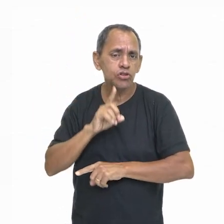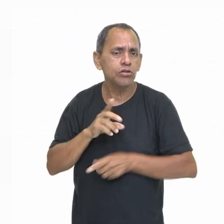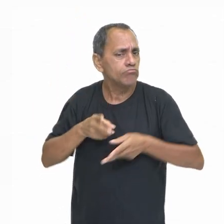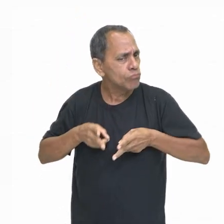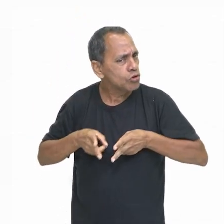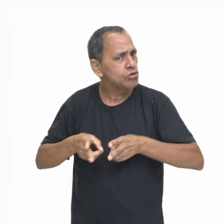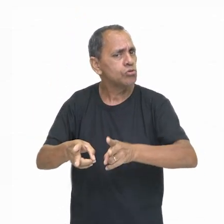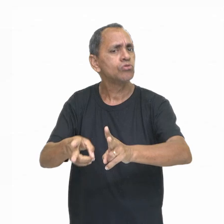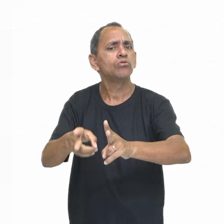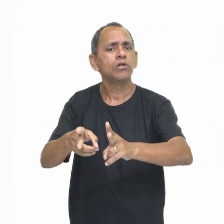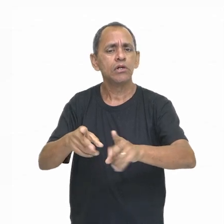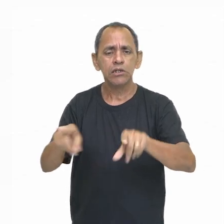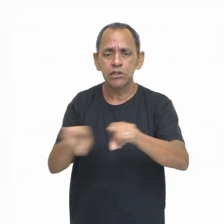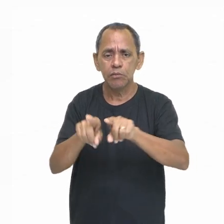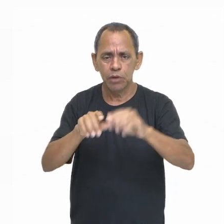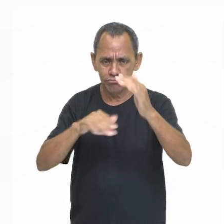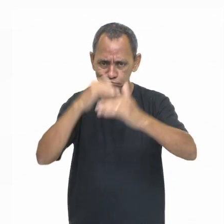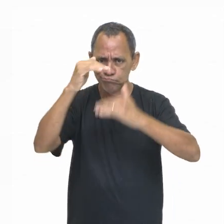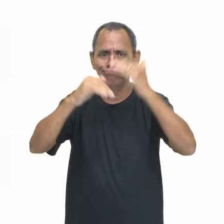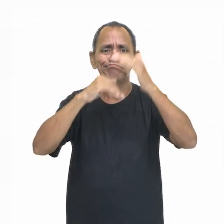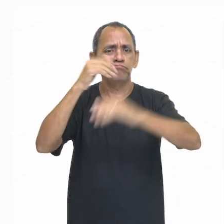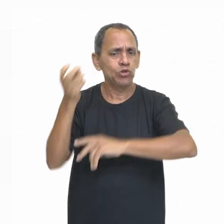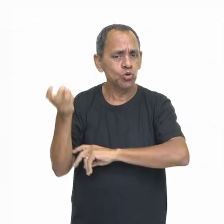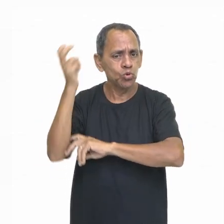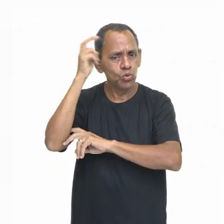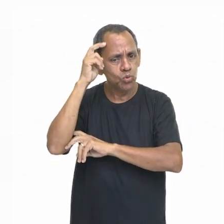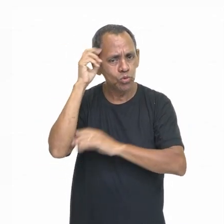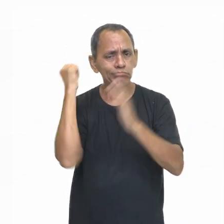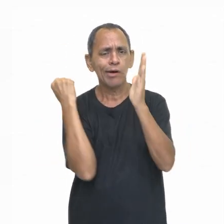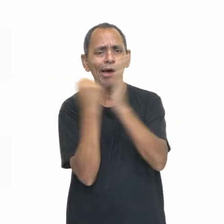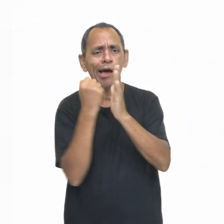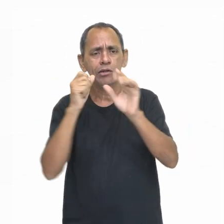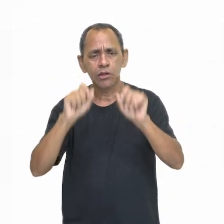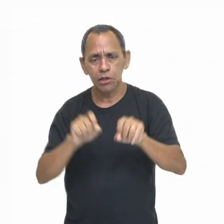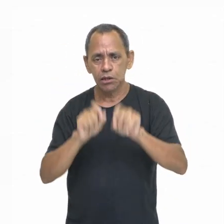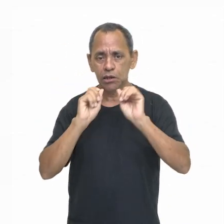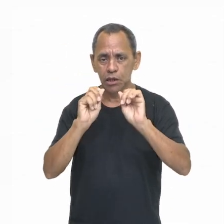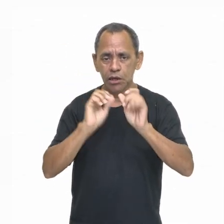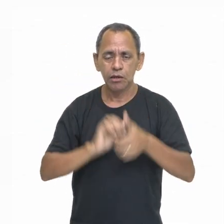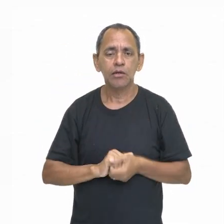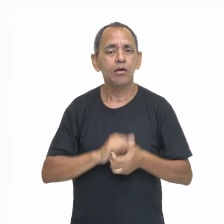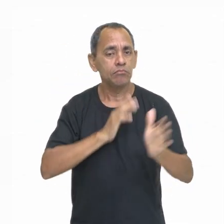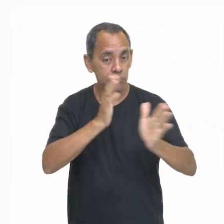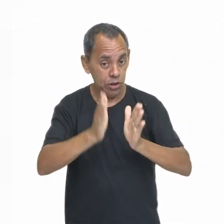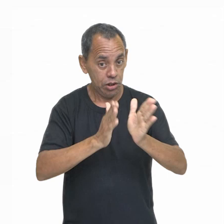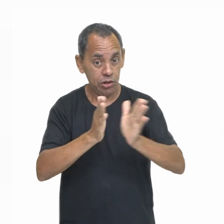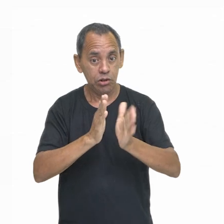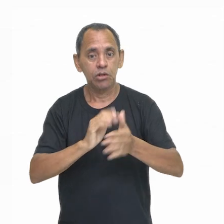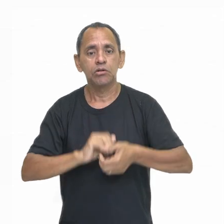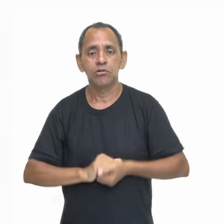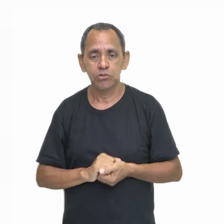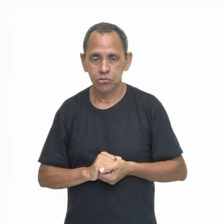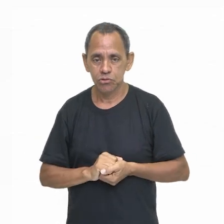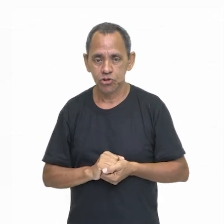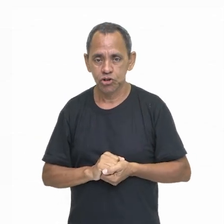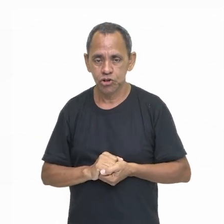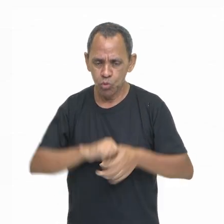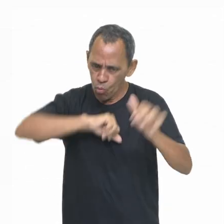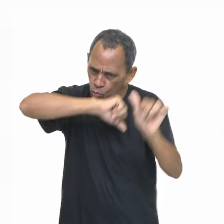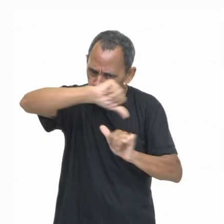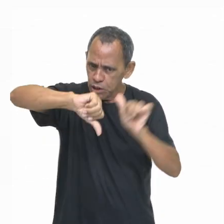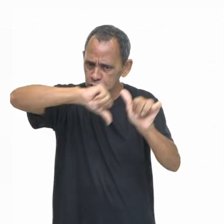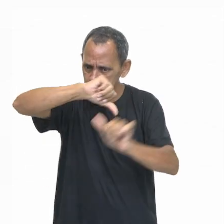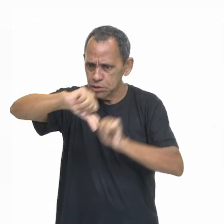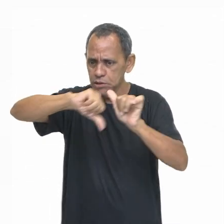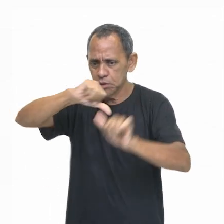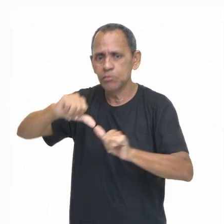de desenvolvimento cultural, marcada por períodos de florescimento, declínio e transformações. Sua